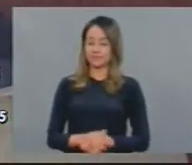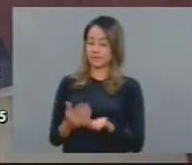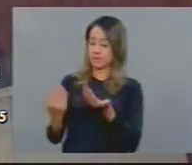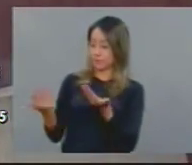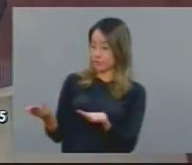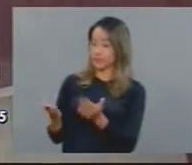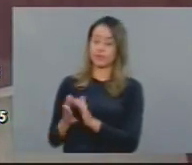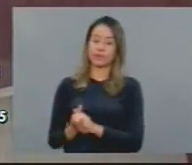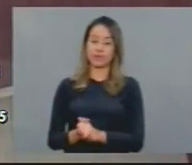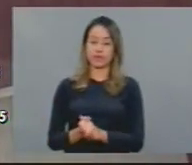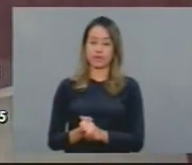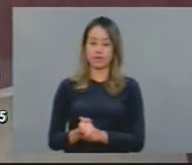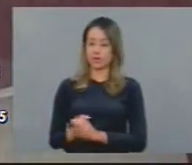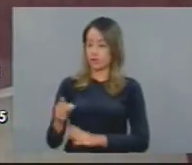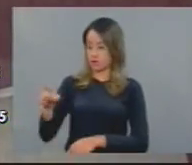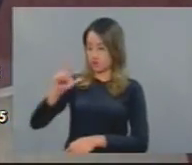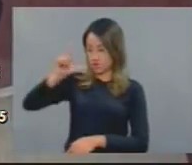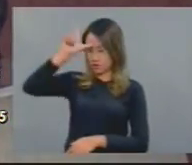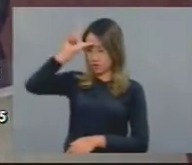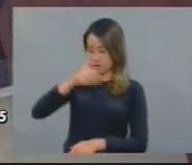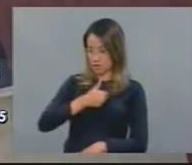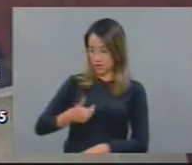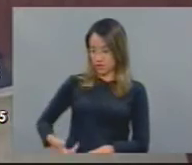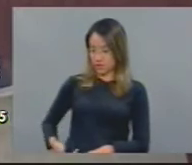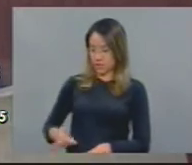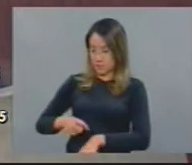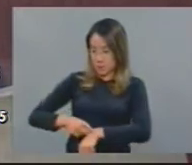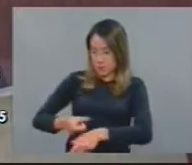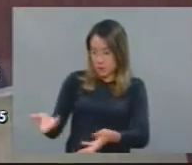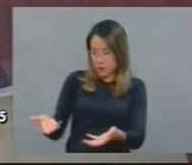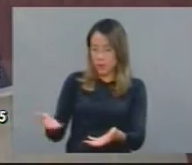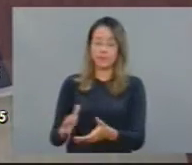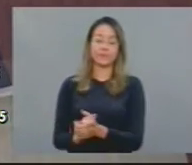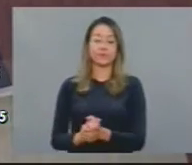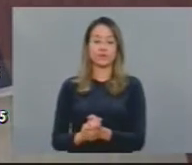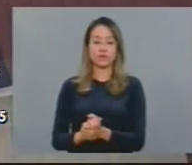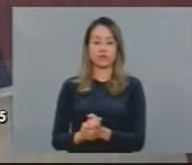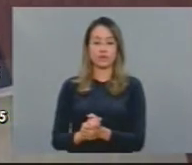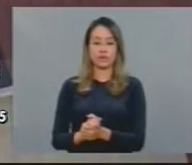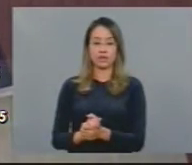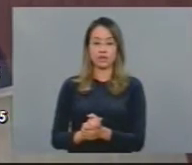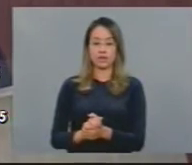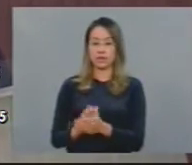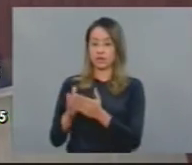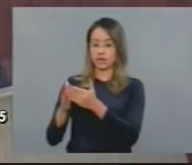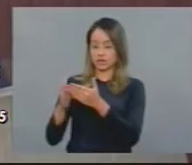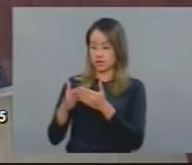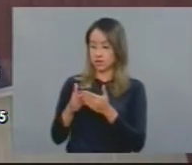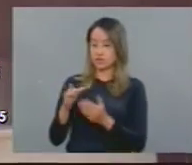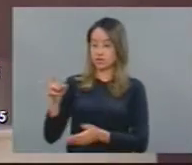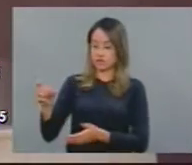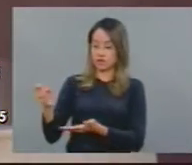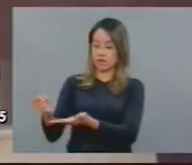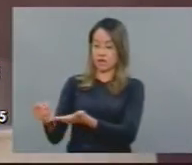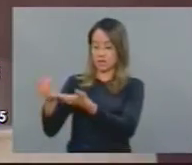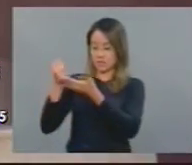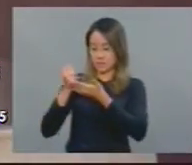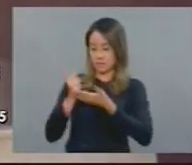Deputado Renato, Vossa Excelência é um tema, obviamente, de uma importância imensa. Realmente, nós jamais